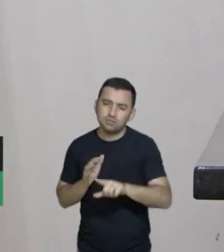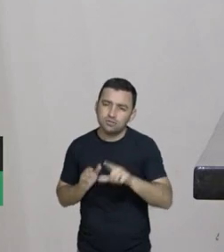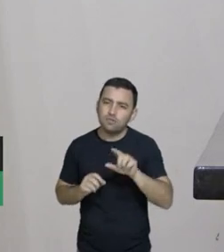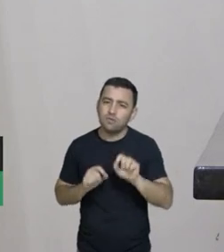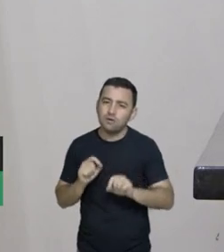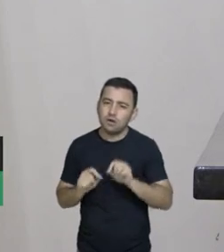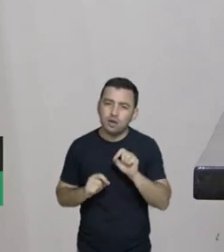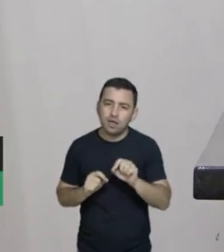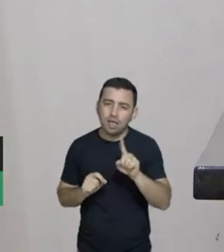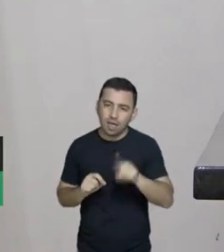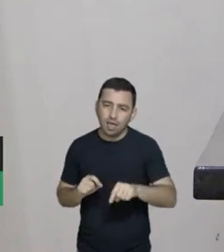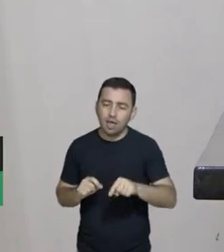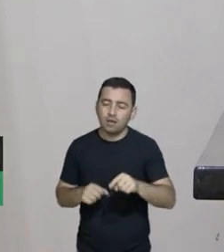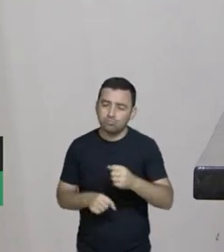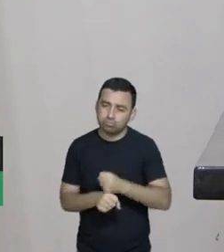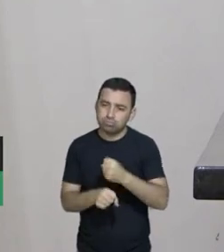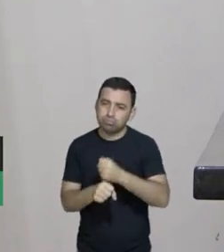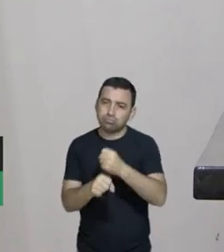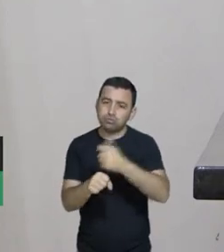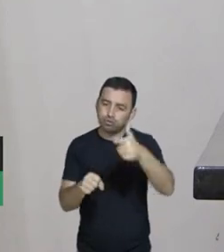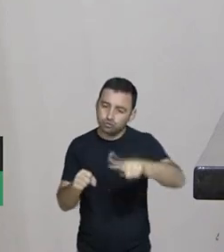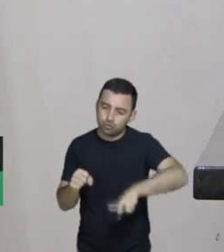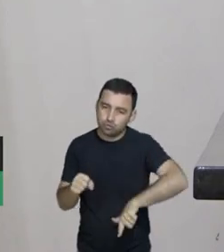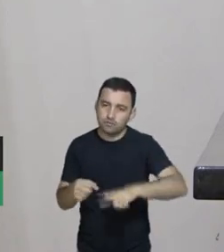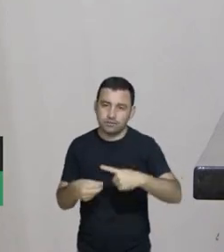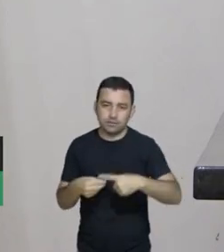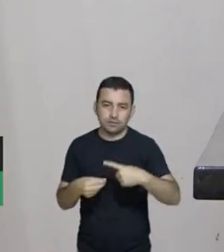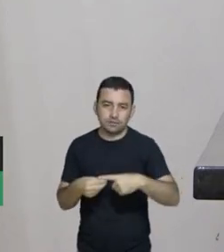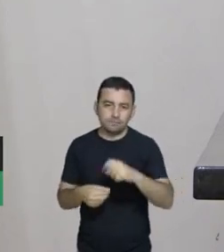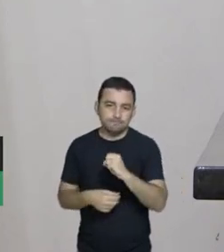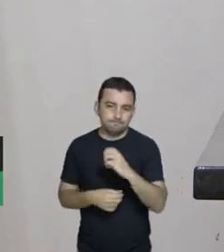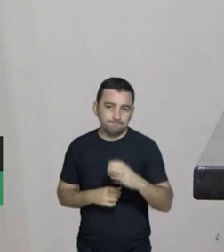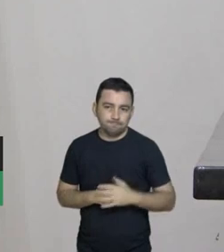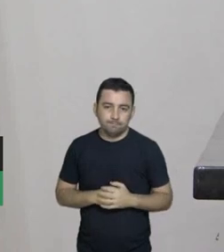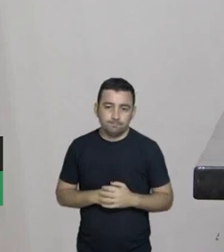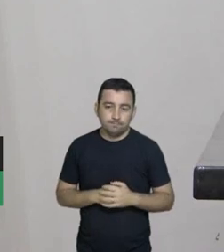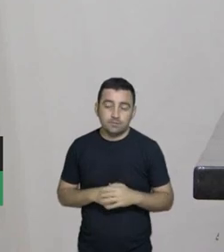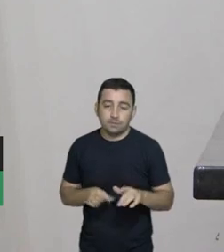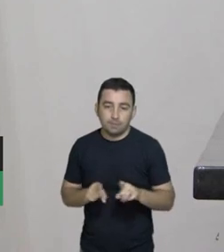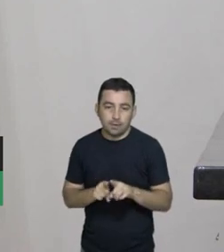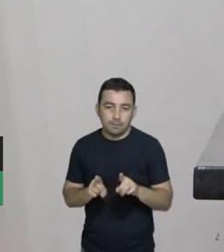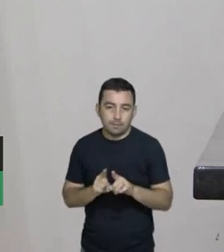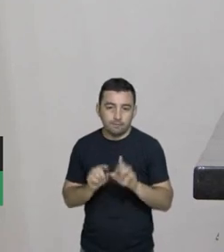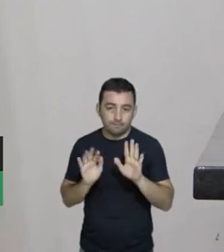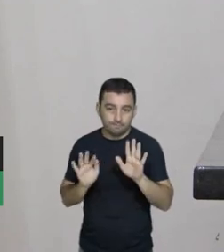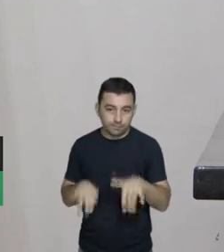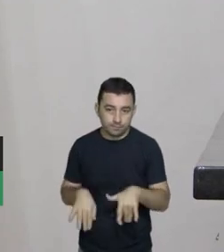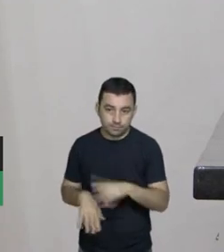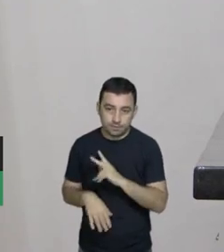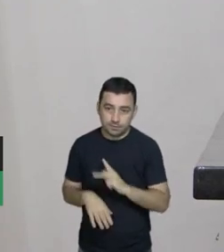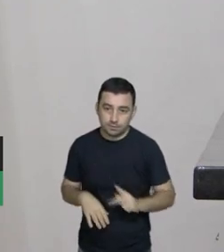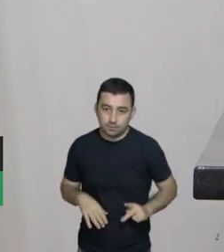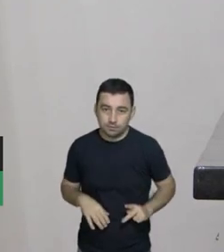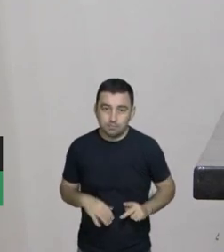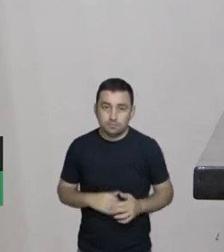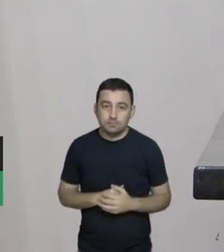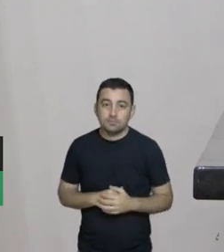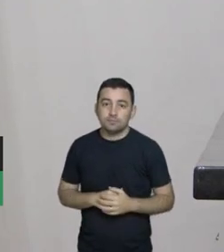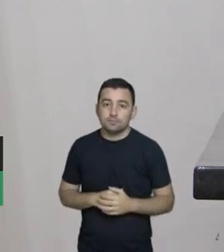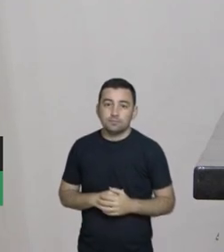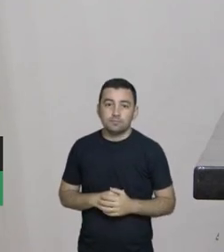reconstrução das nossas cidades catarinenses. E, para finalizar, senhor presidente, nós temos também